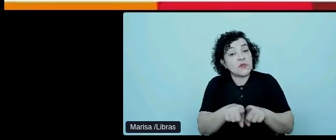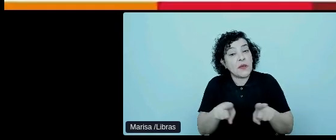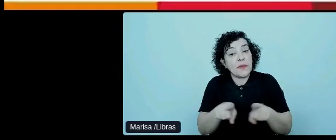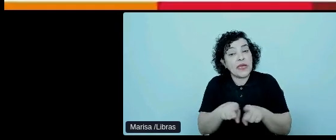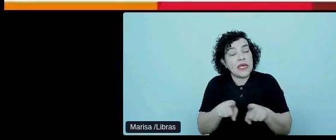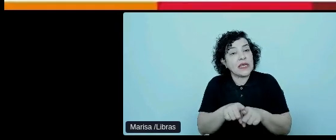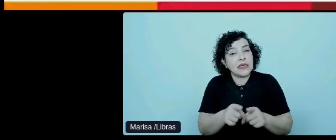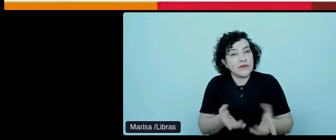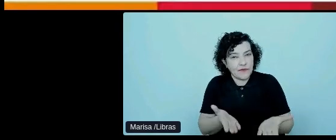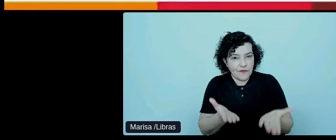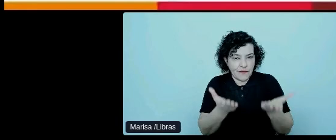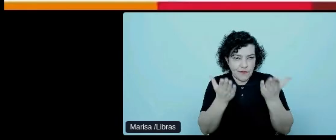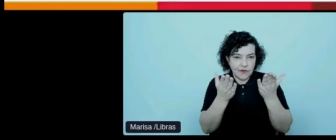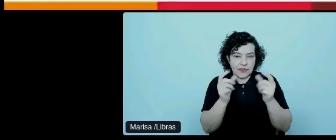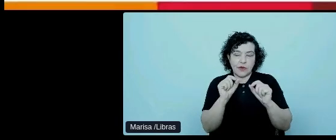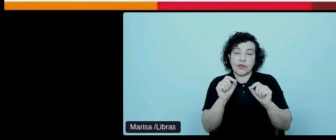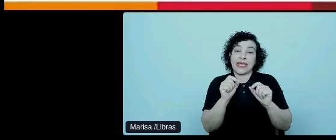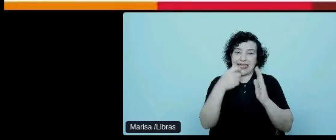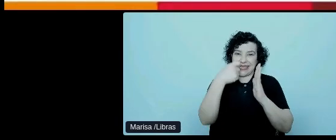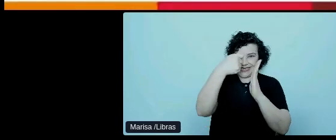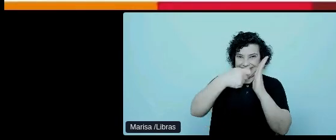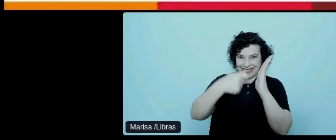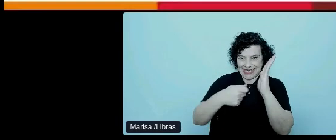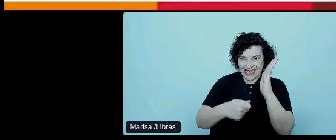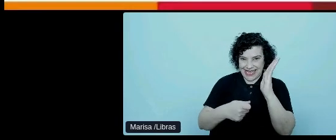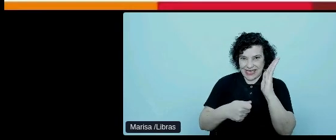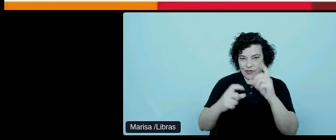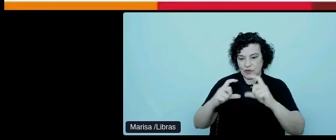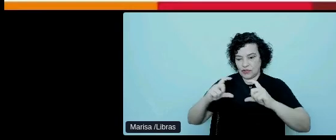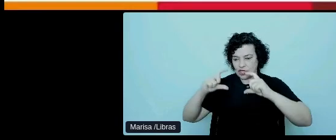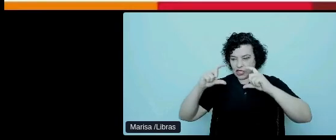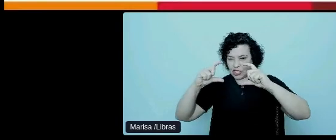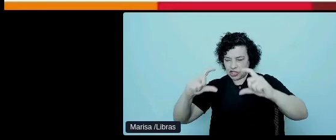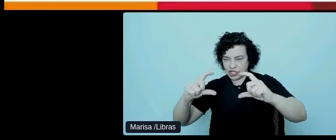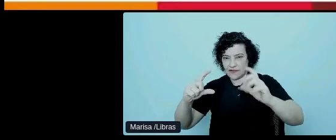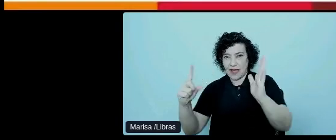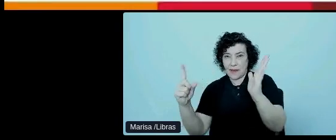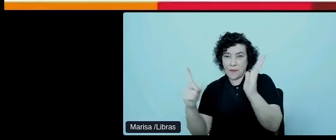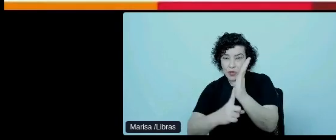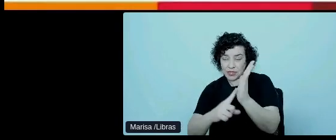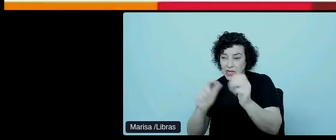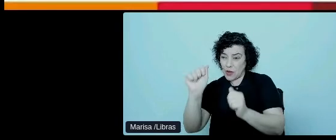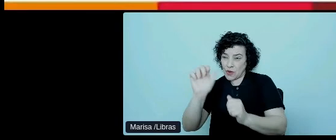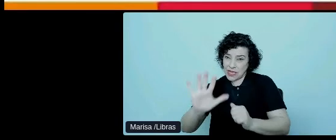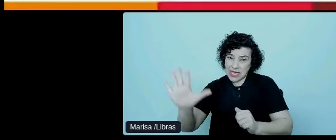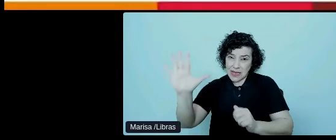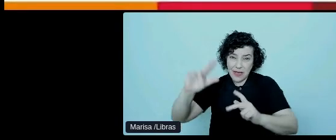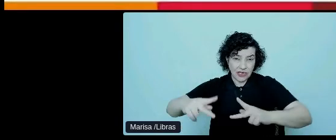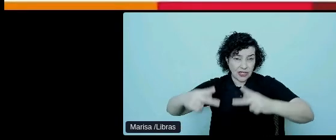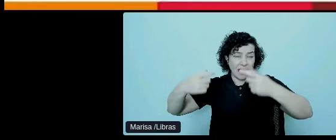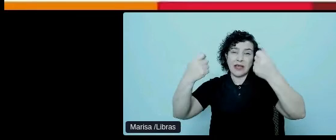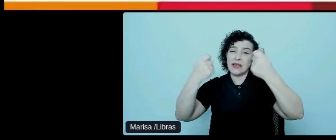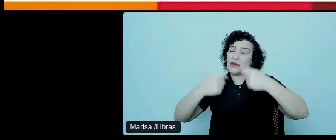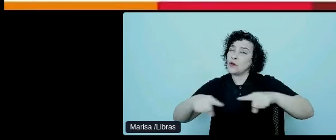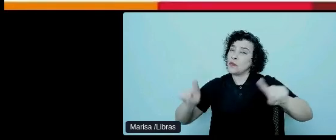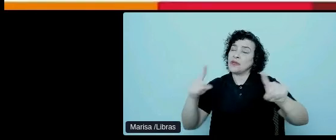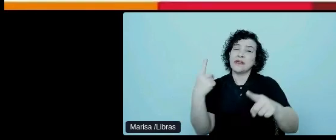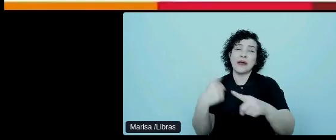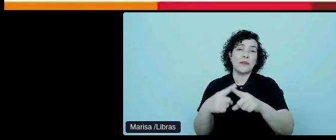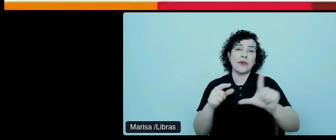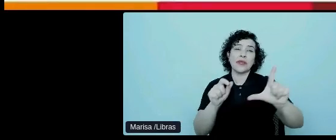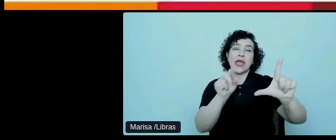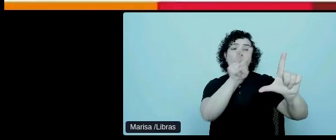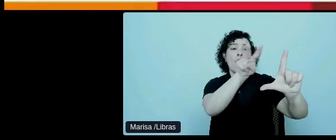você for colocar o texto alternativo, você não precisa colocar botão, imagem, link, porque o leitor de tela já pega isso. Eu